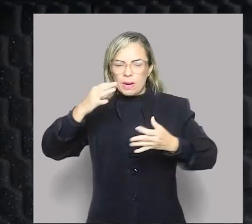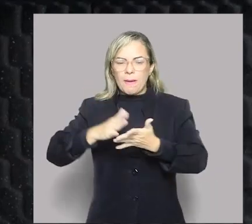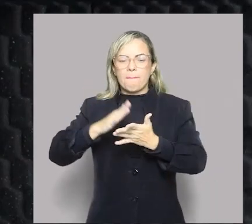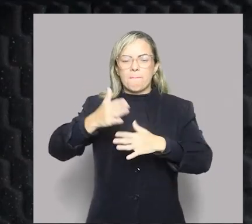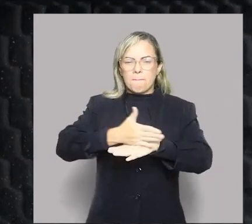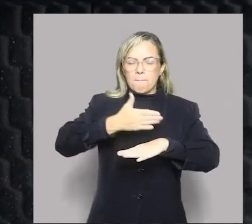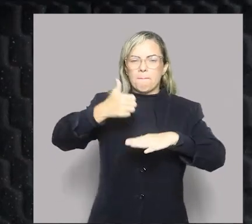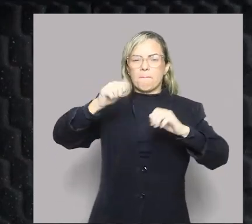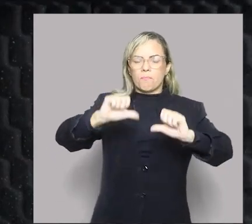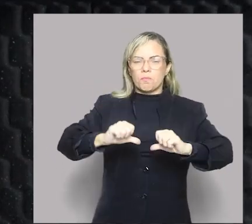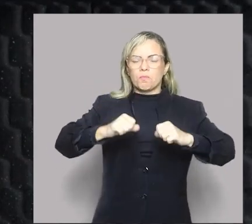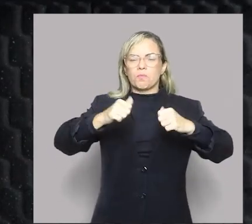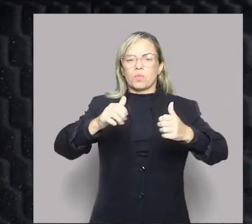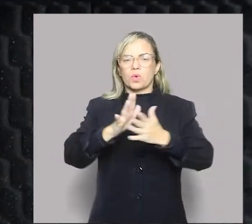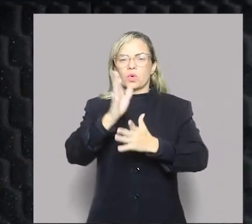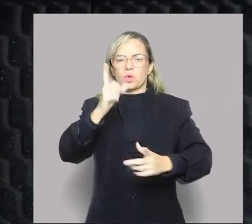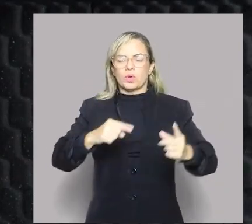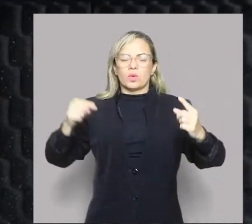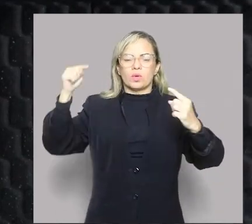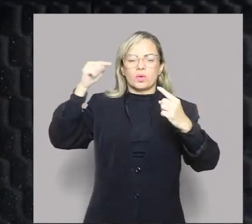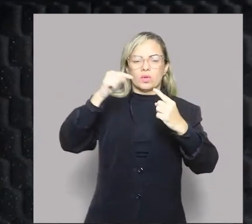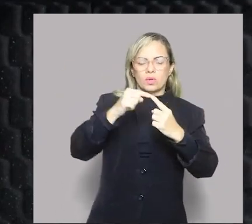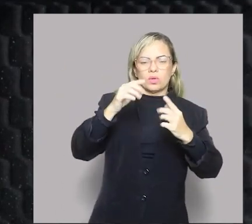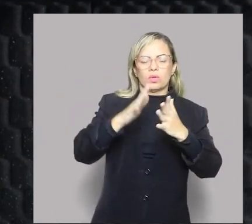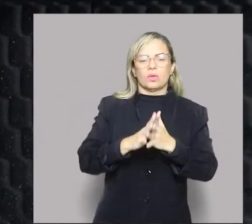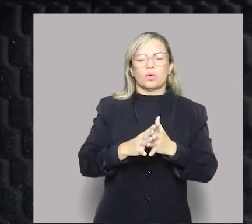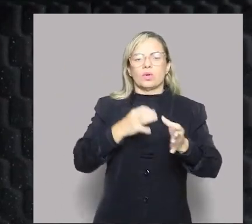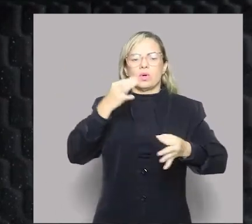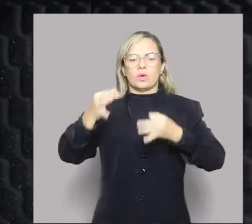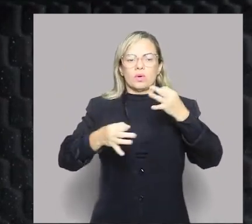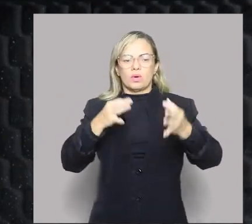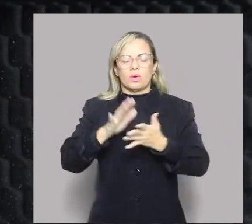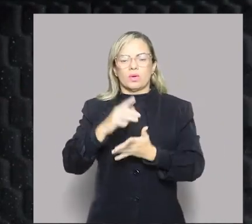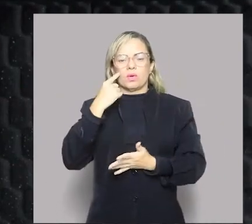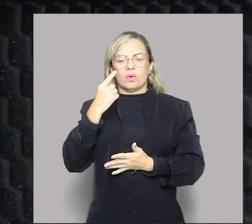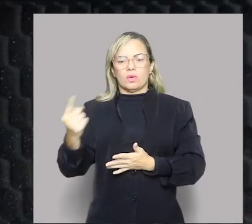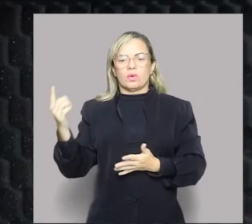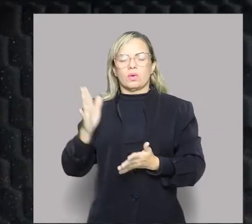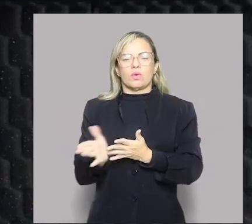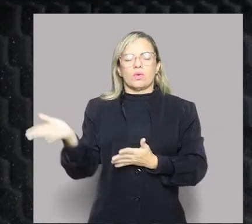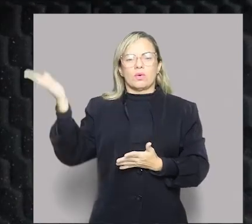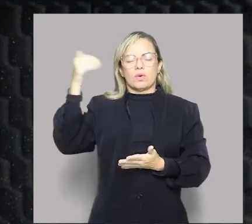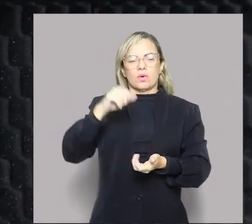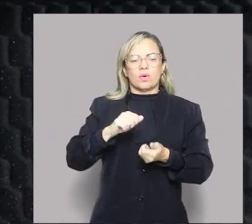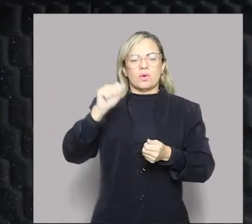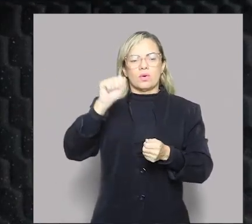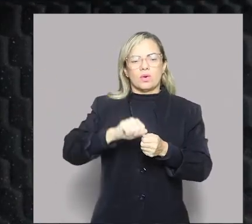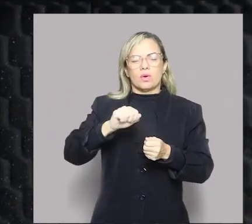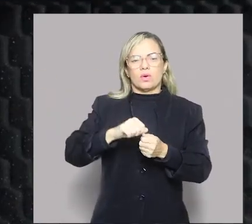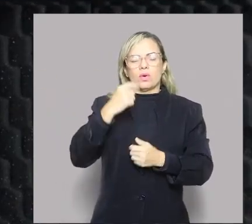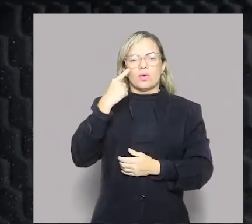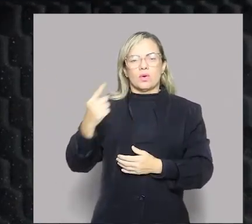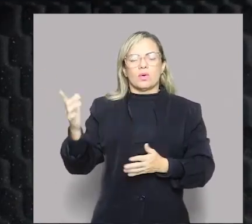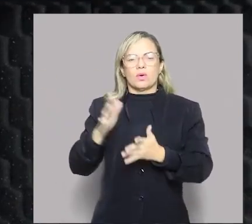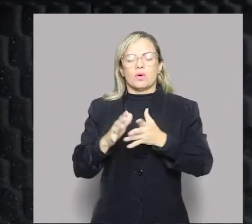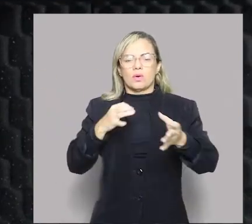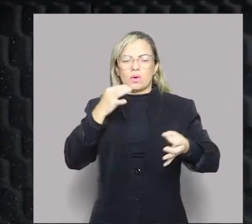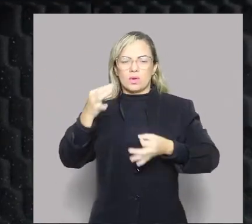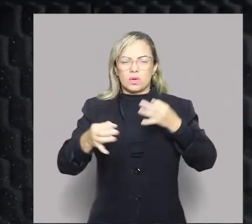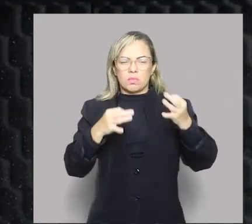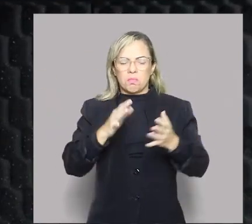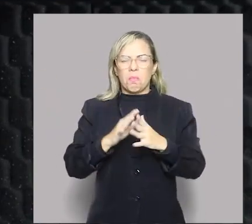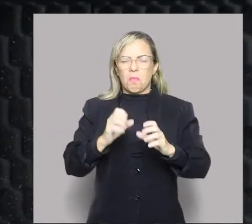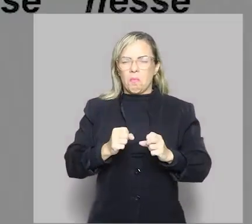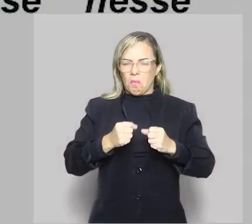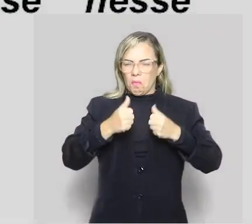também cumpre com o objetivo da argumentação. Vamos ver como é que a gente faz uma argumentação aqui de maneira mais